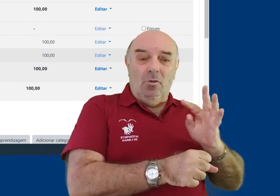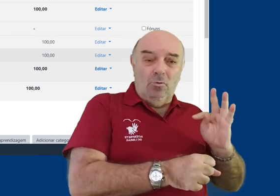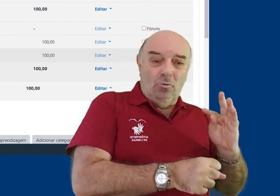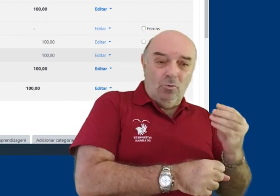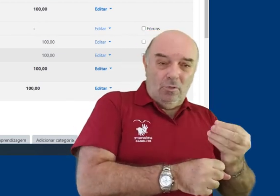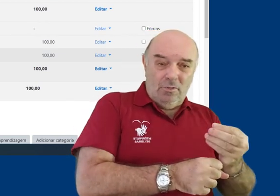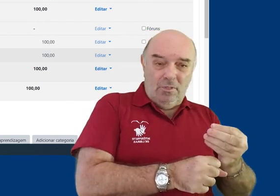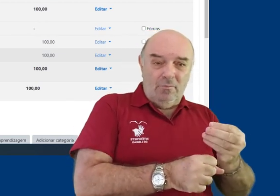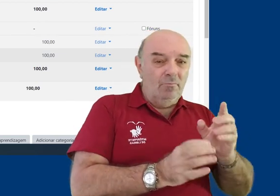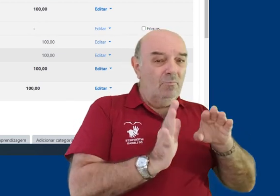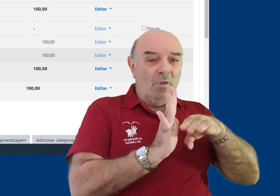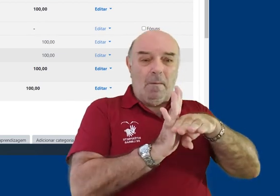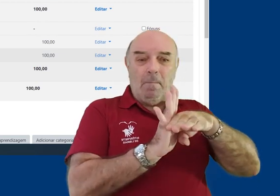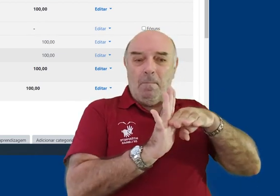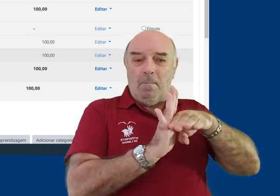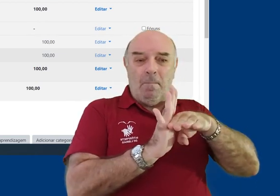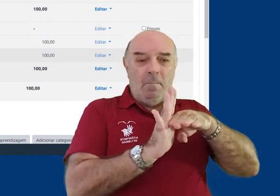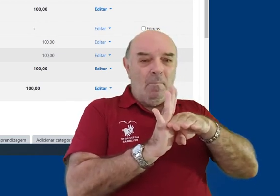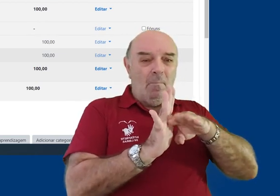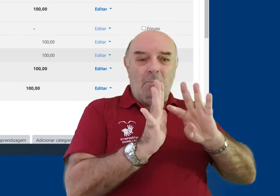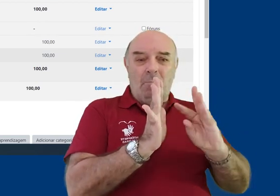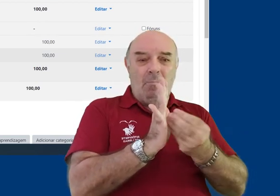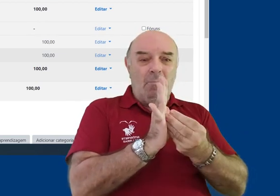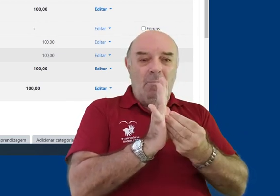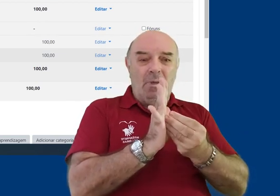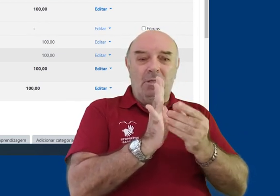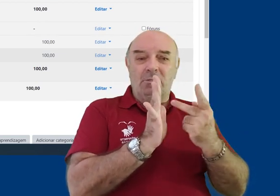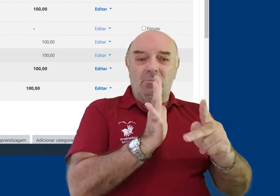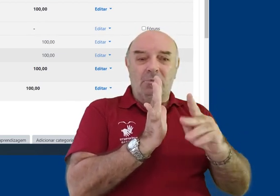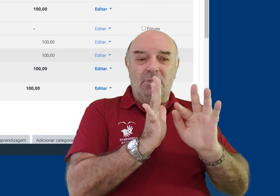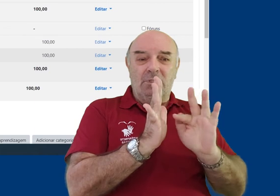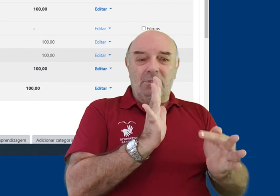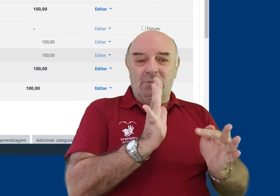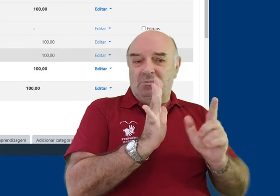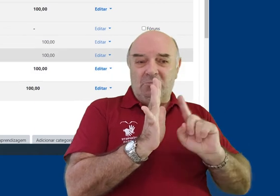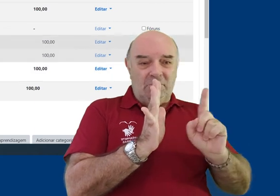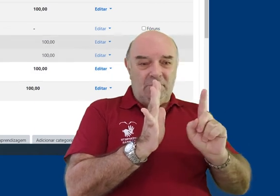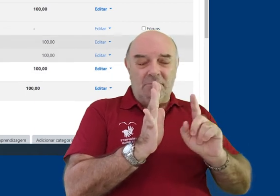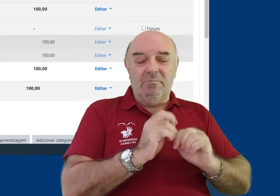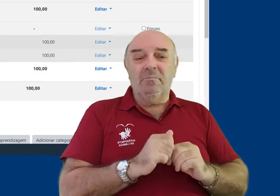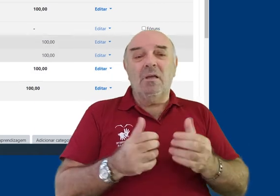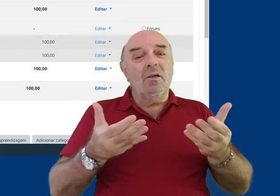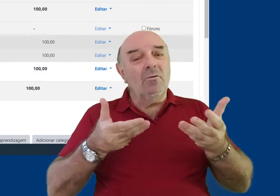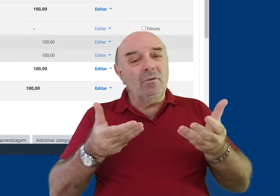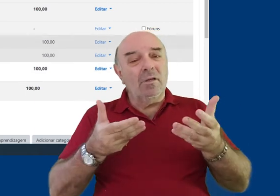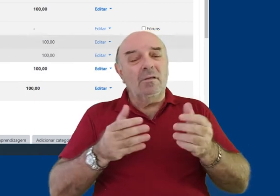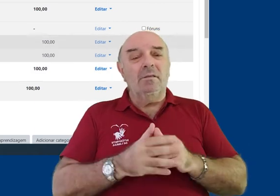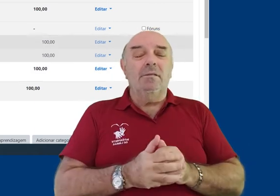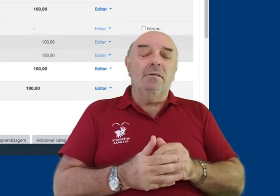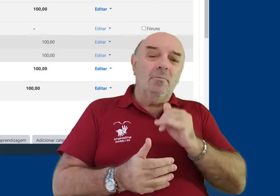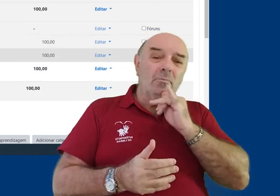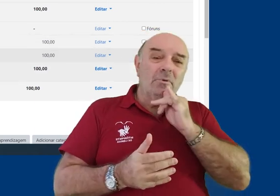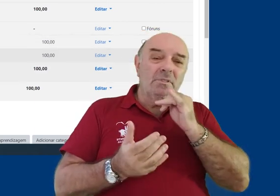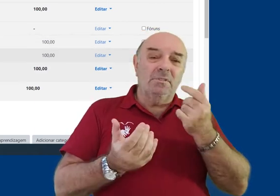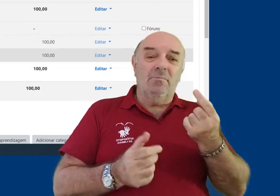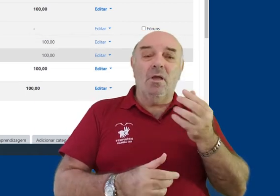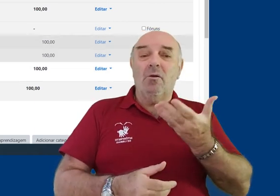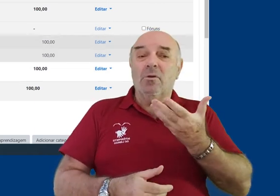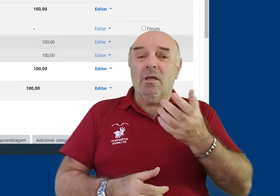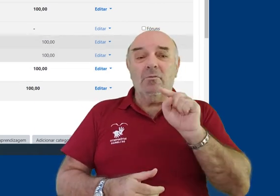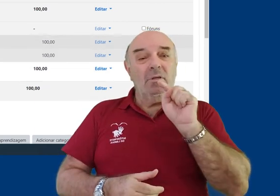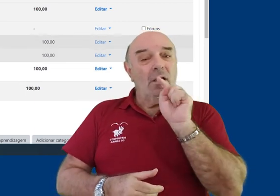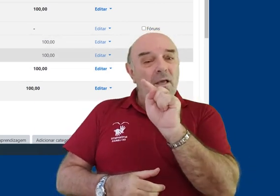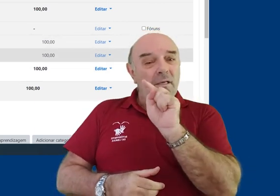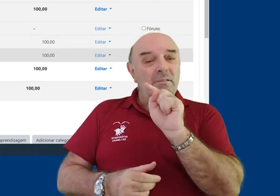de fóruns total não fosse a média ponderada simples das notas. Eu gostaria, por exemplo, que esta